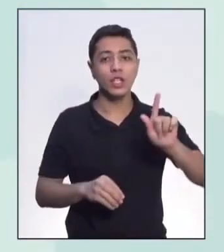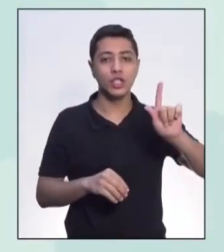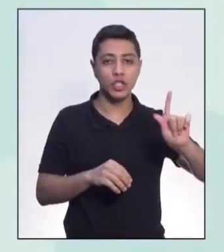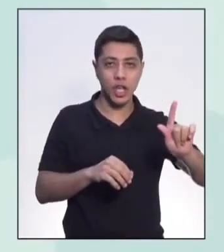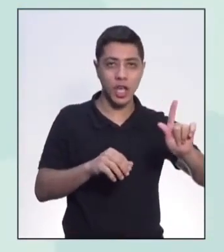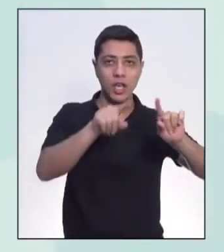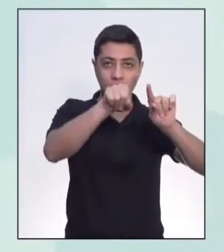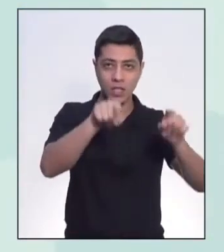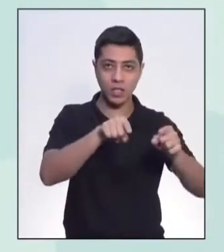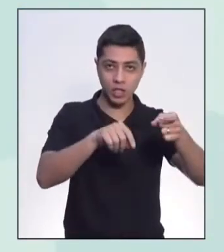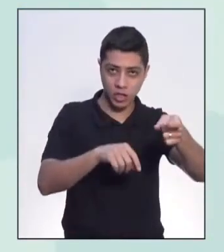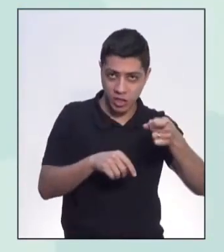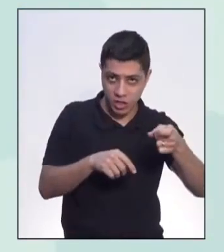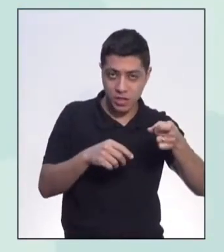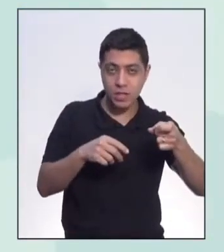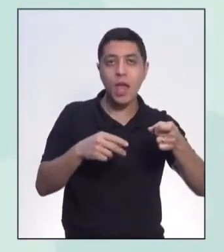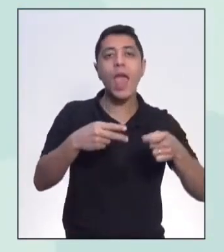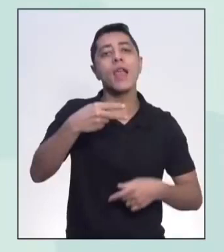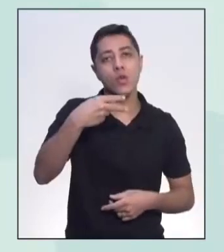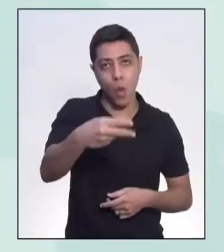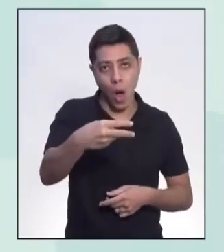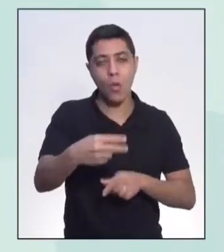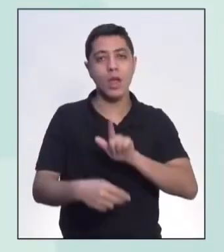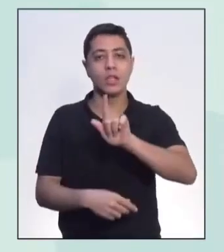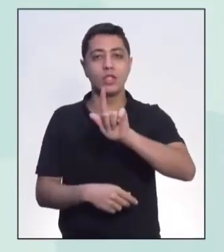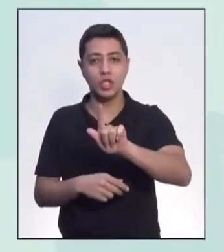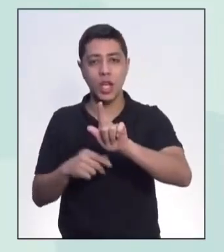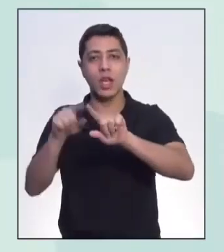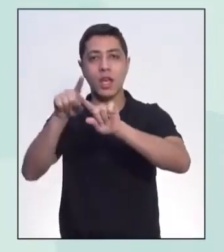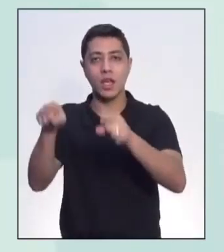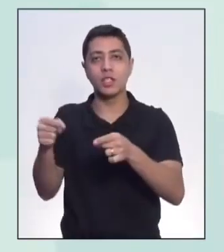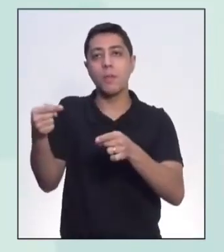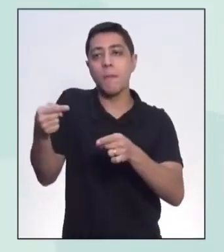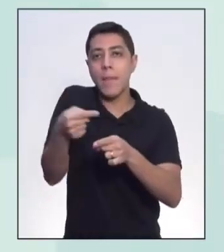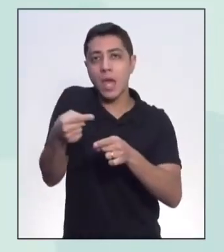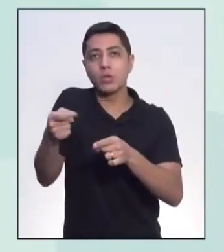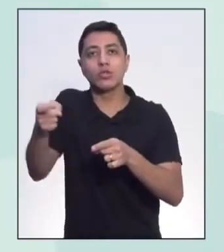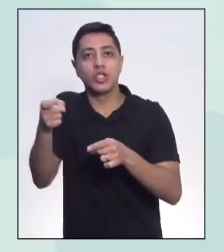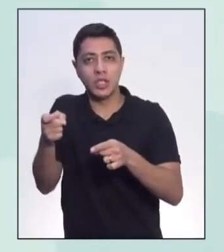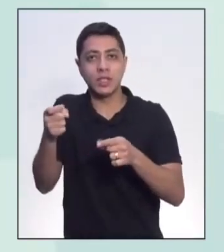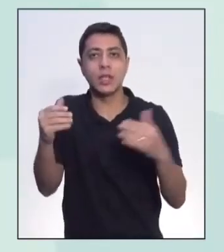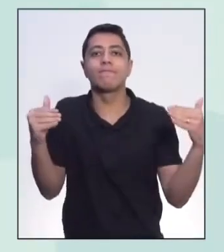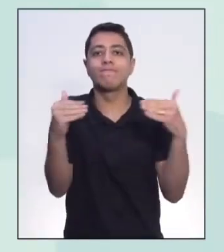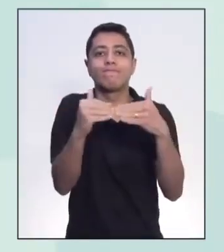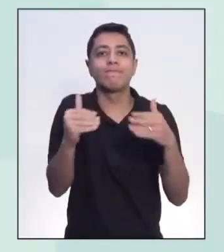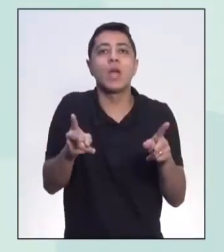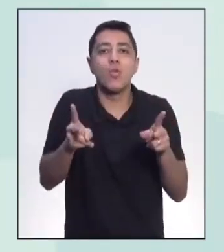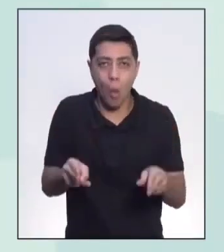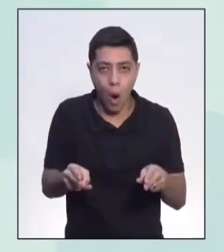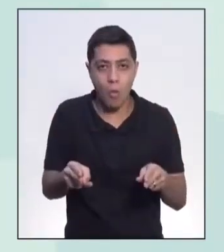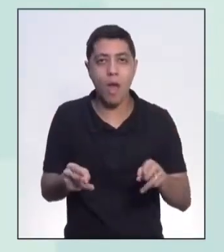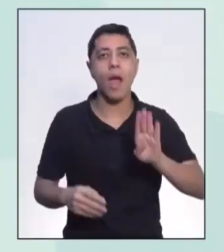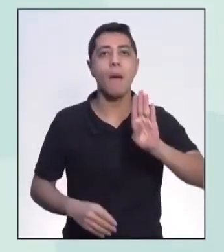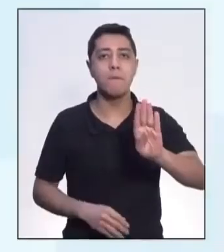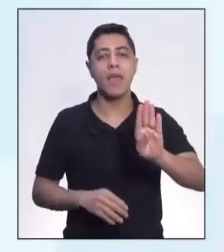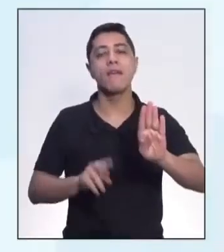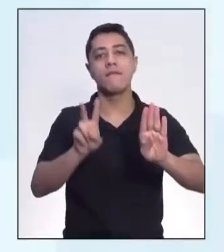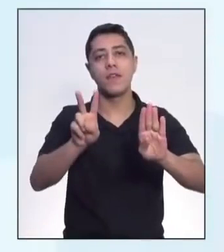a menos g de x para qualquer x real? Sim, então essa é verdadeiro. Então, mostra, por favor, o slide da resposta para